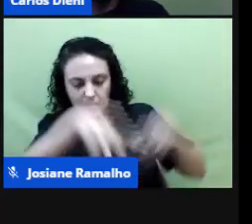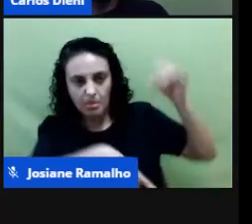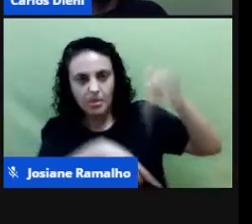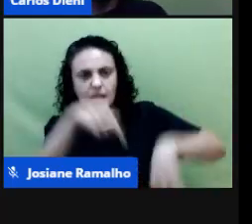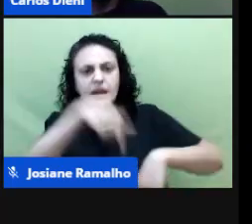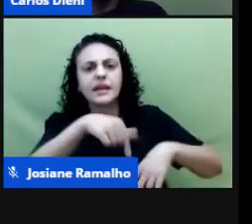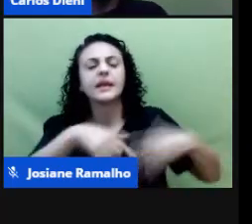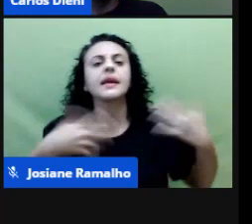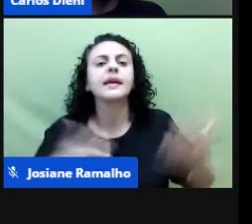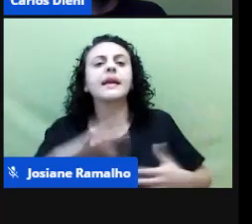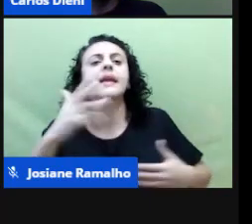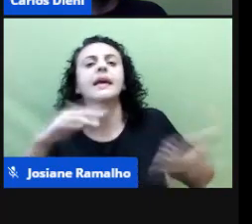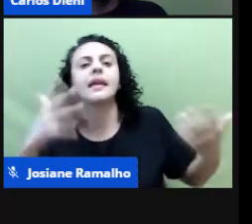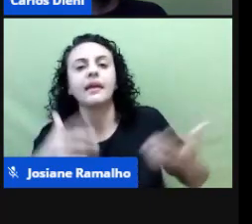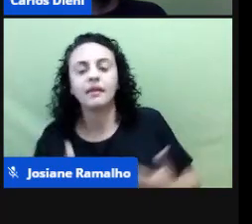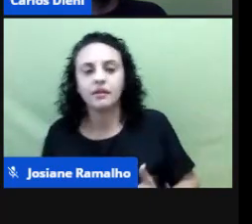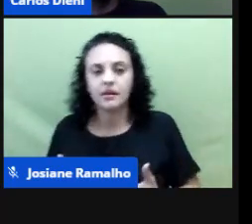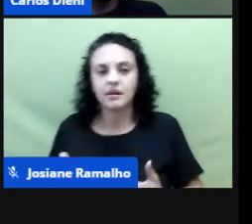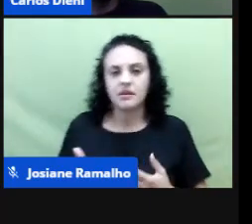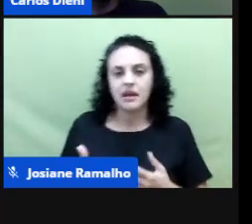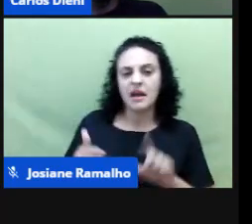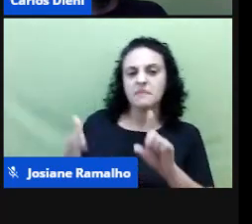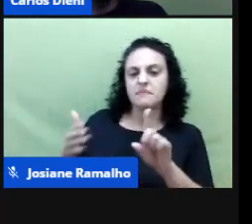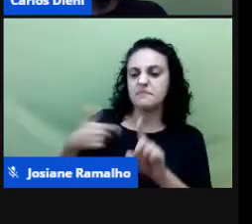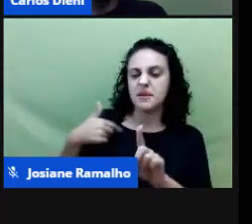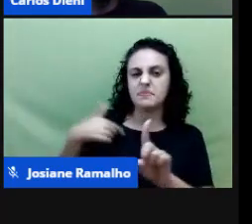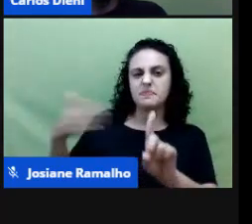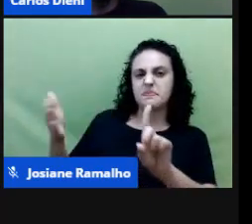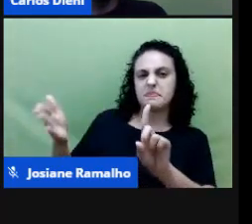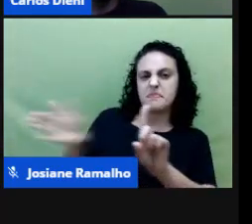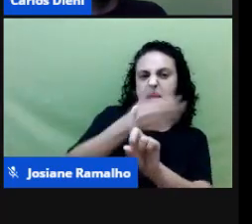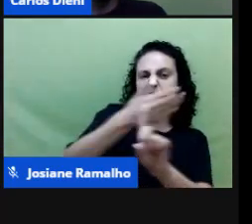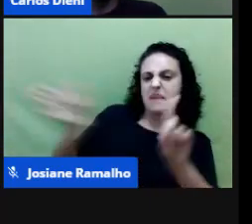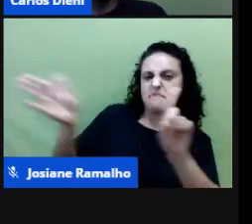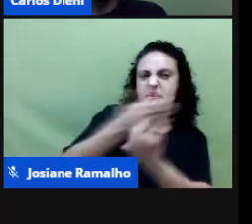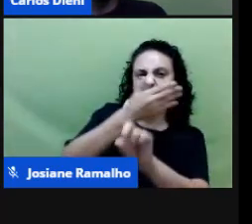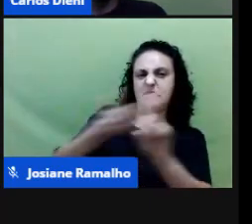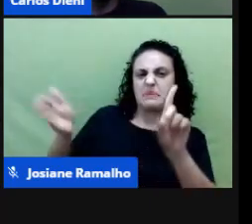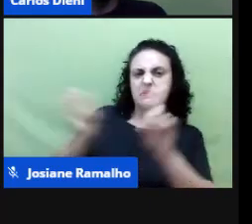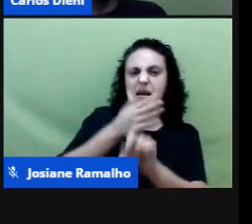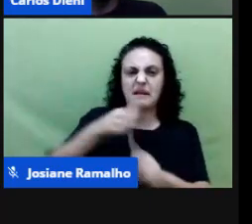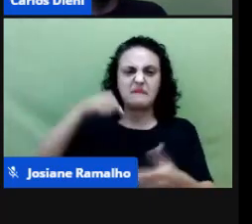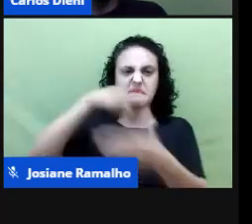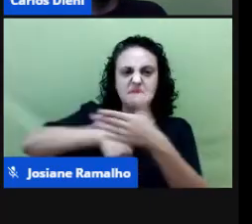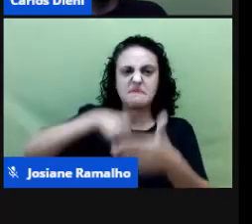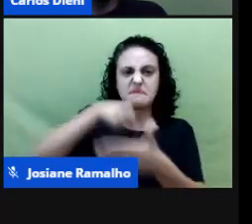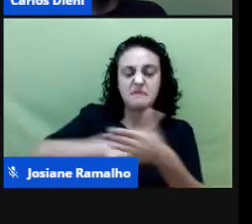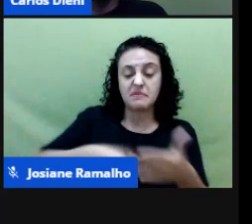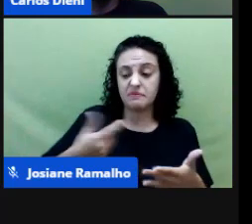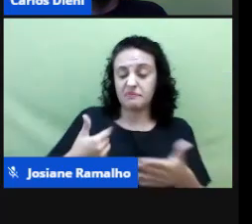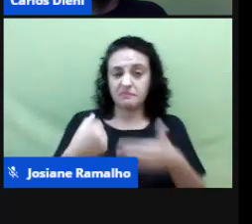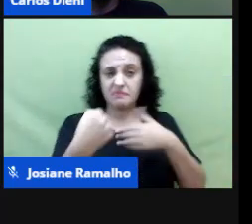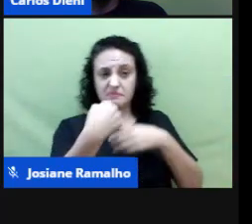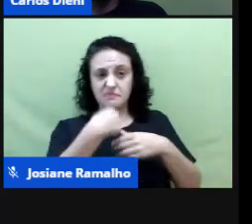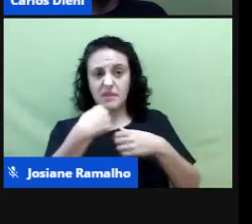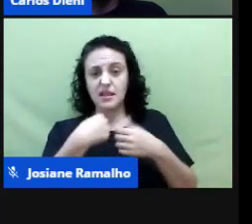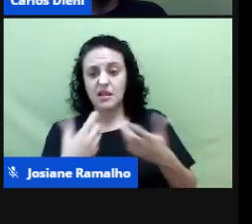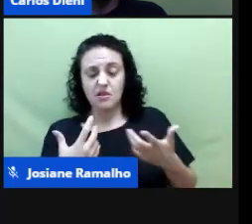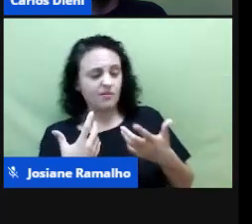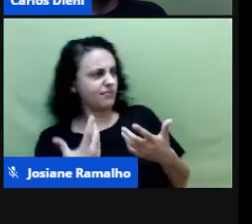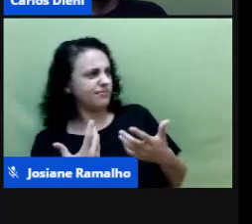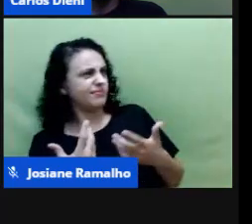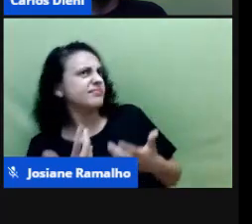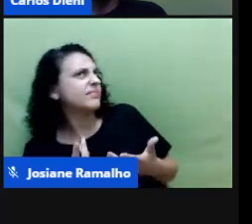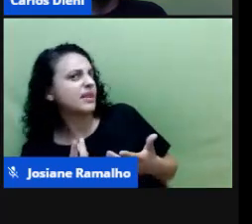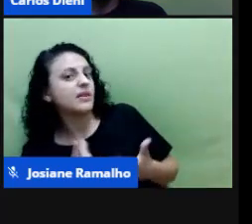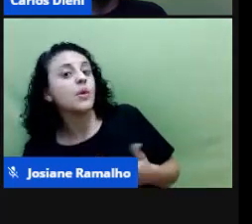costas, me bateram no rosto, e me levaram para 25 DP. Aí chegou lá, aí começaram a fazer, assinar um montão de papel e falaram, rapaz, se tu não falar, vai piorar